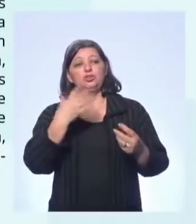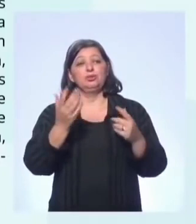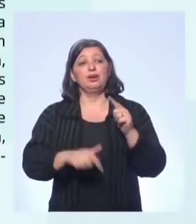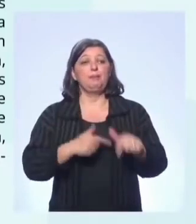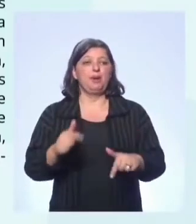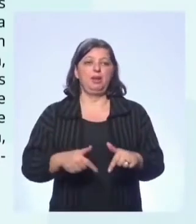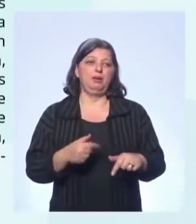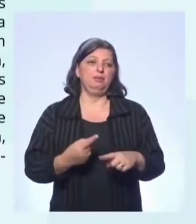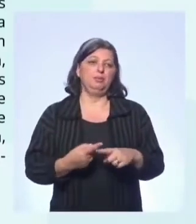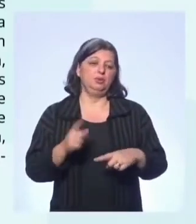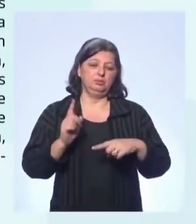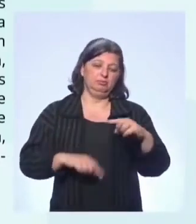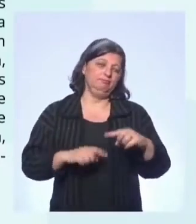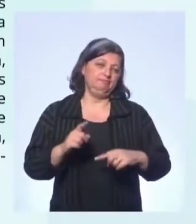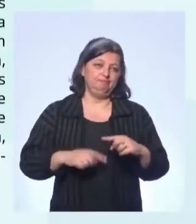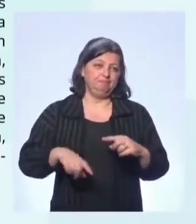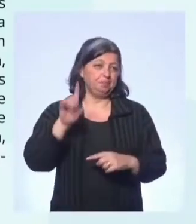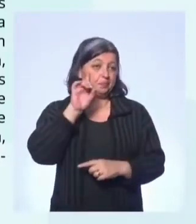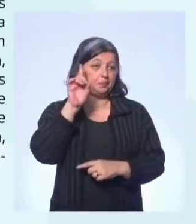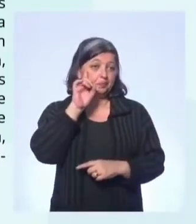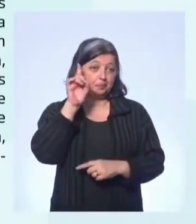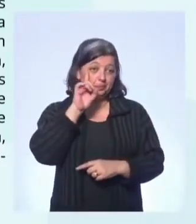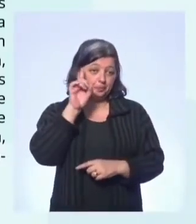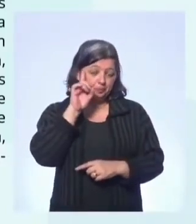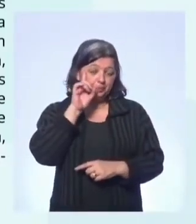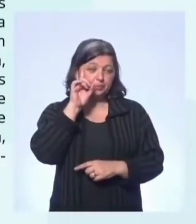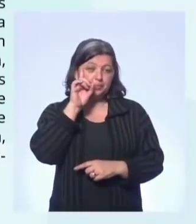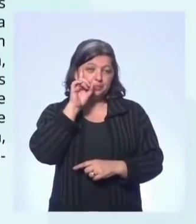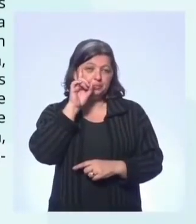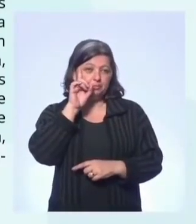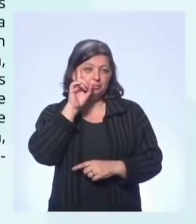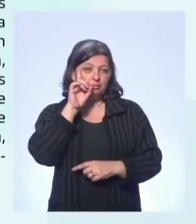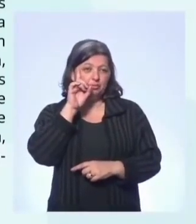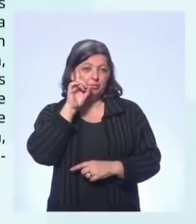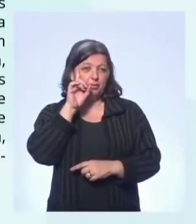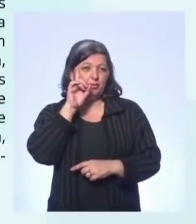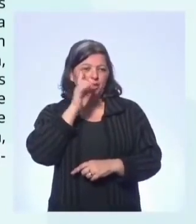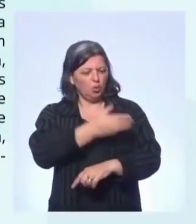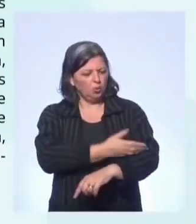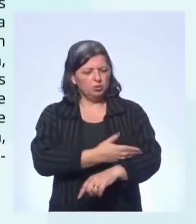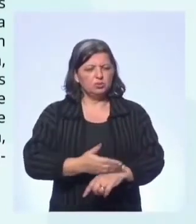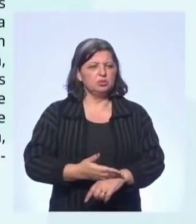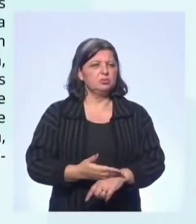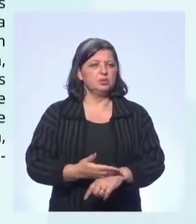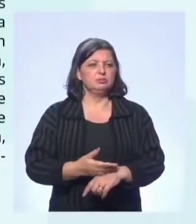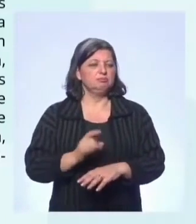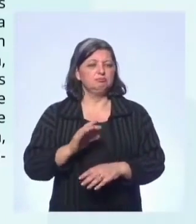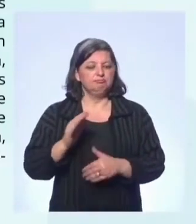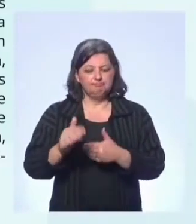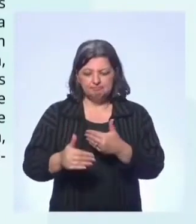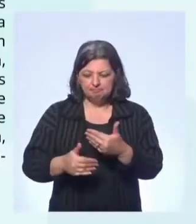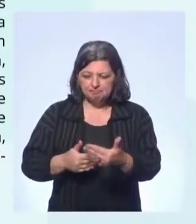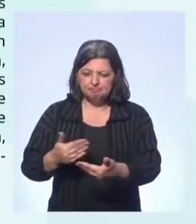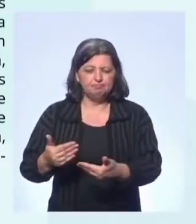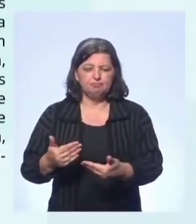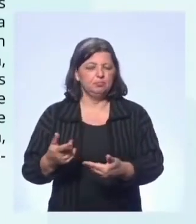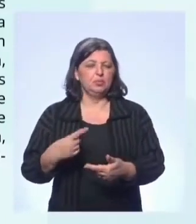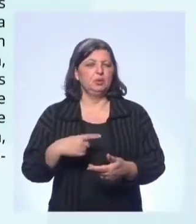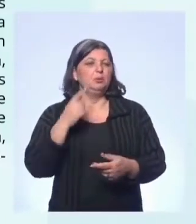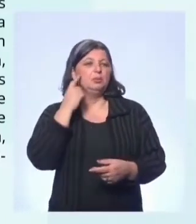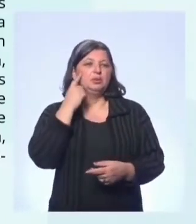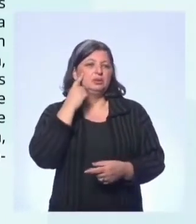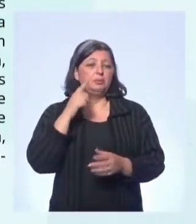atividades materiais cotidianas dos indígenas não se desenvolviam a partir de relações de poder